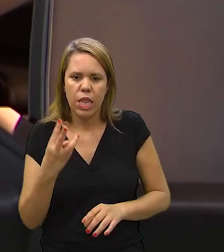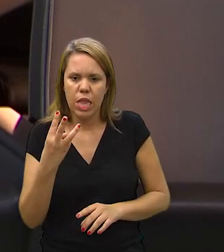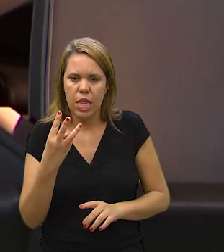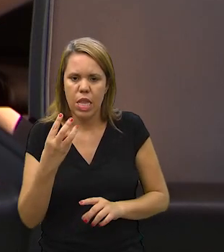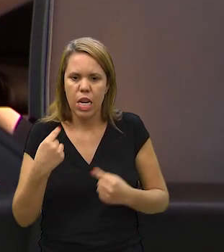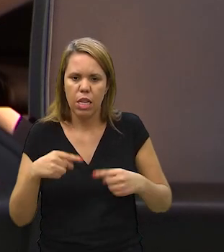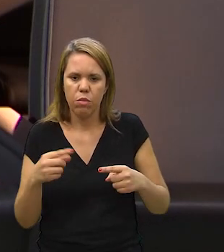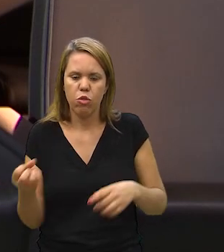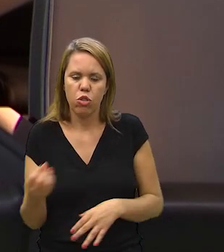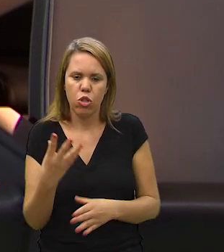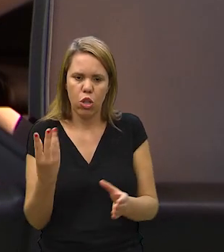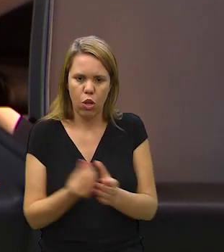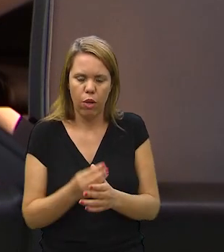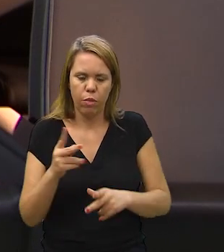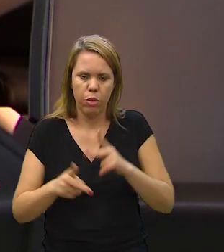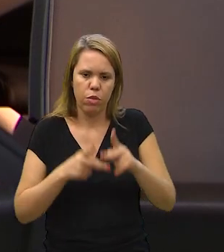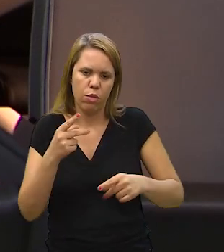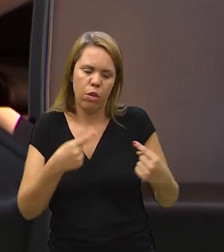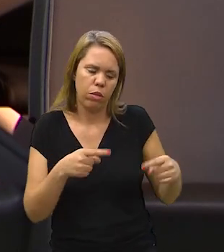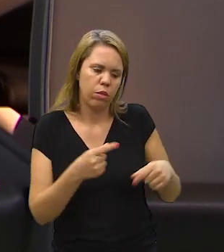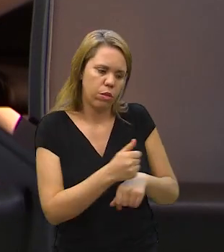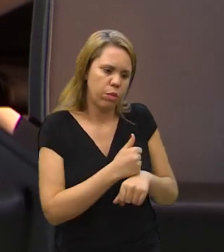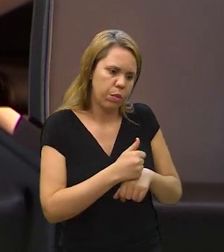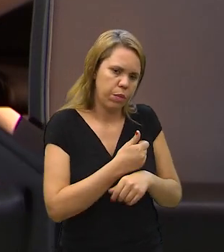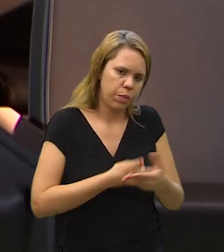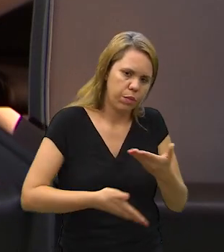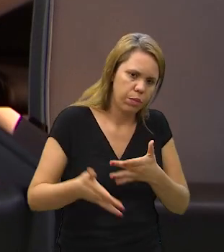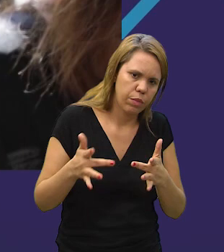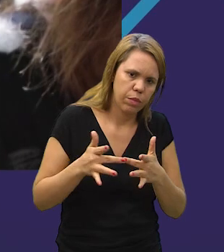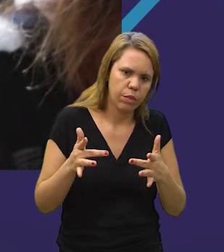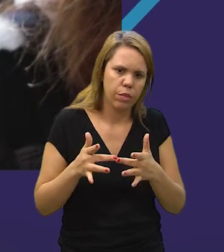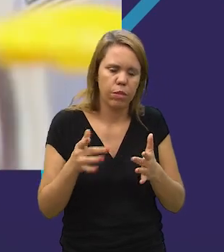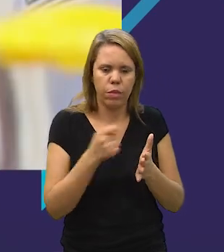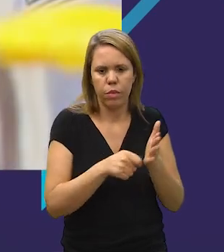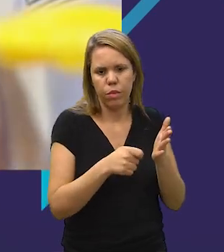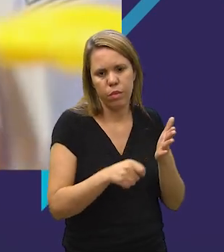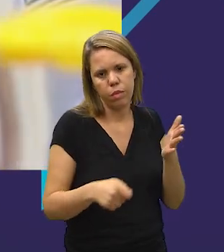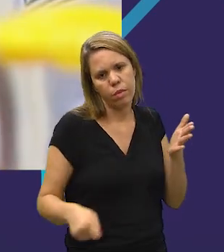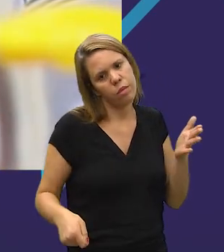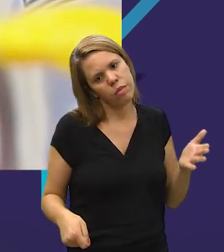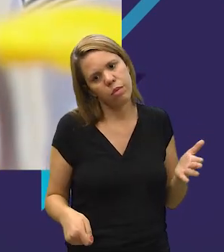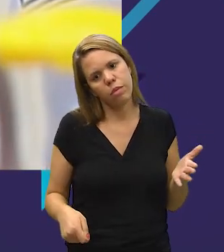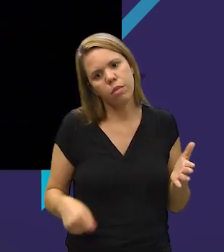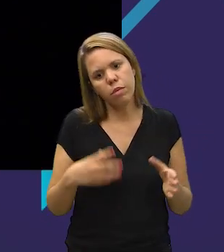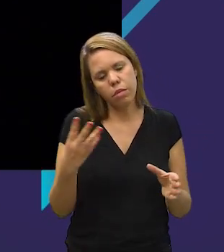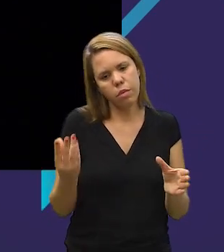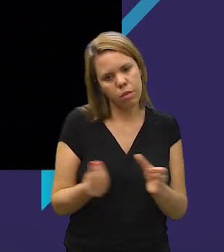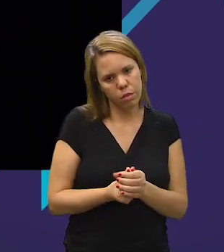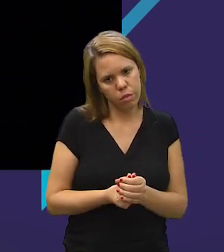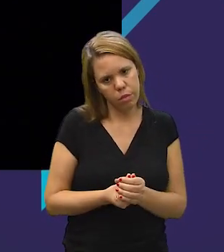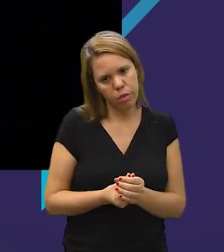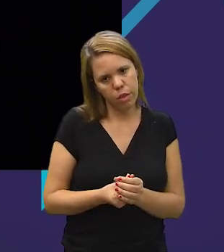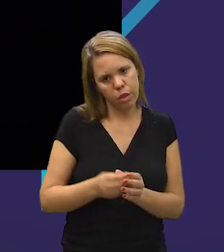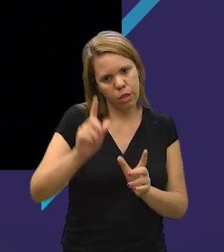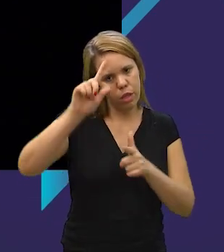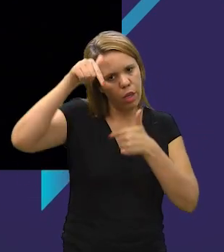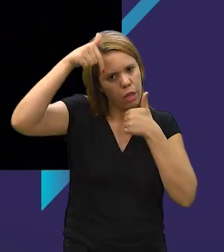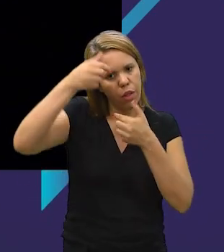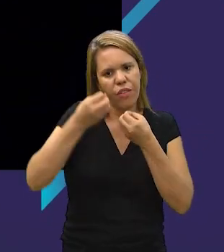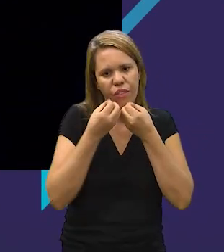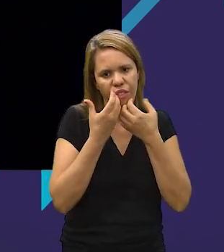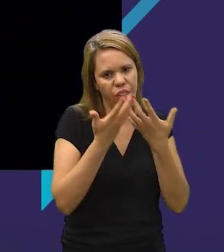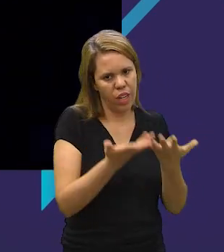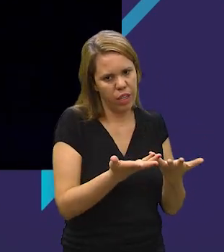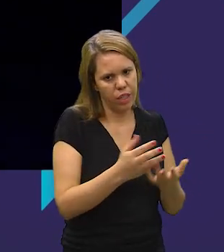3 músicas novas com o pessoal da música. Tinha que ter essa relação com o roteiro, então a gente tinha que colocar coisas que os personagens falariam